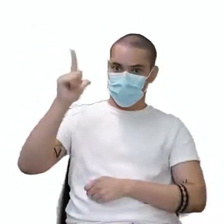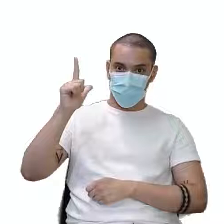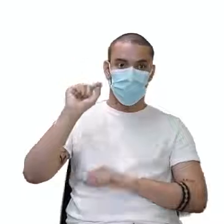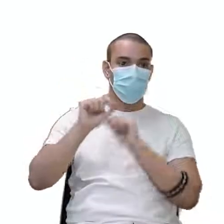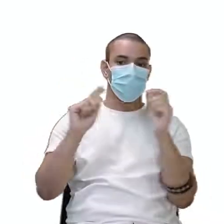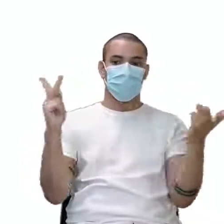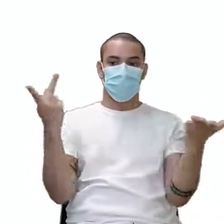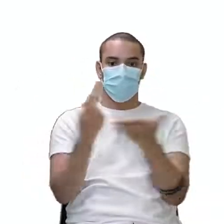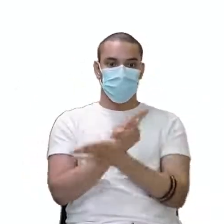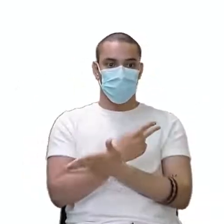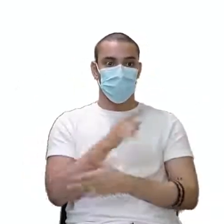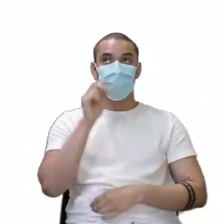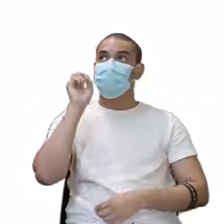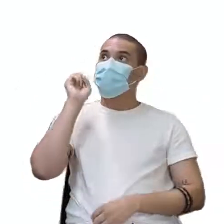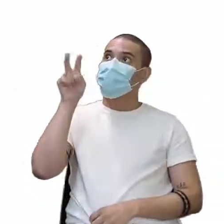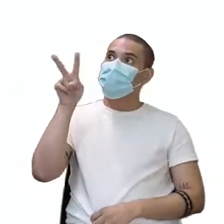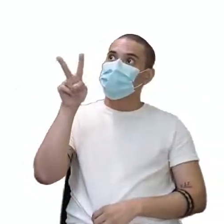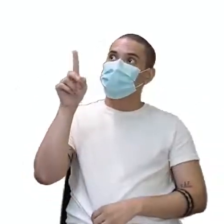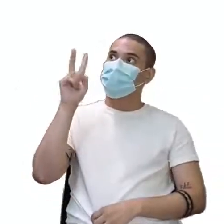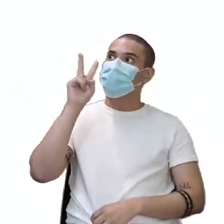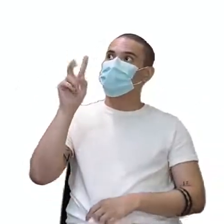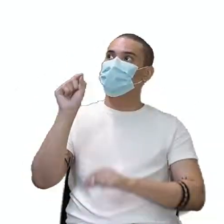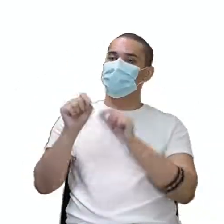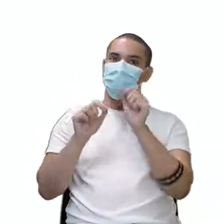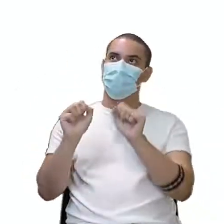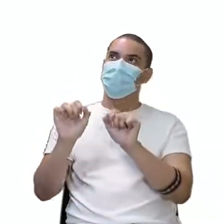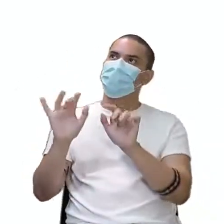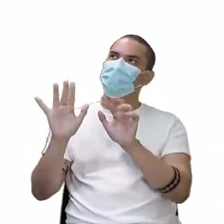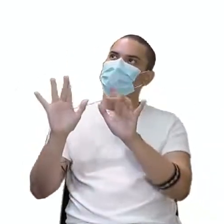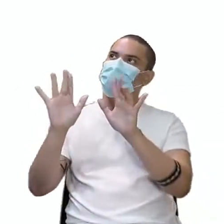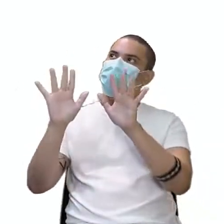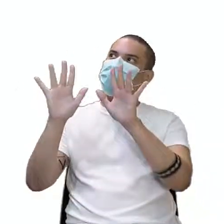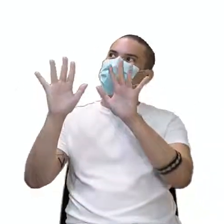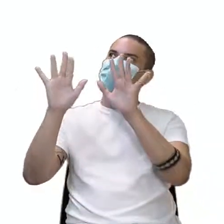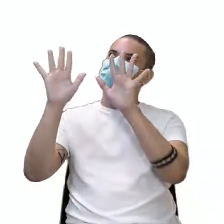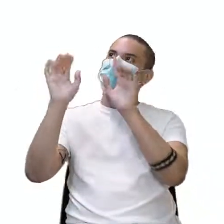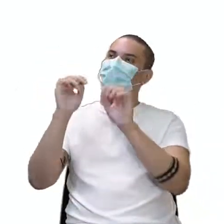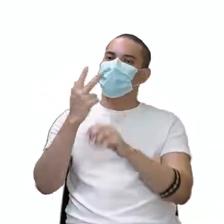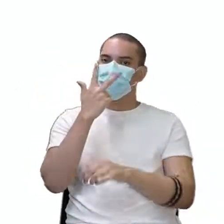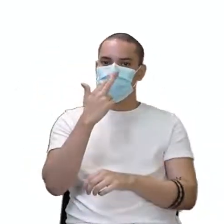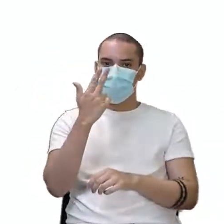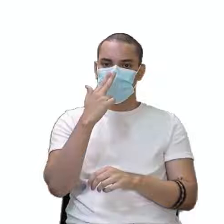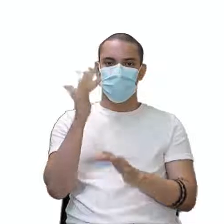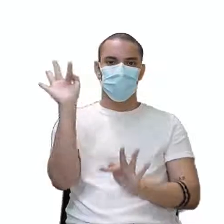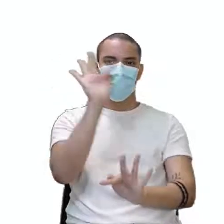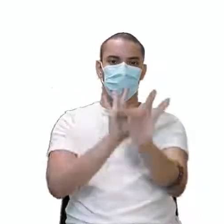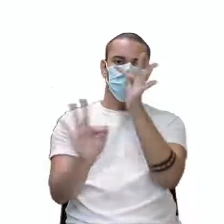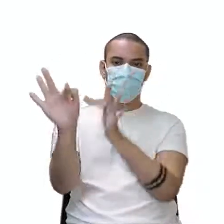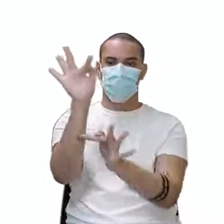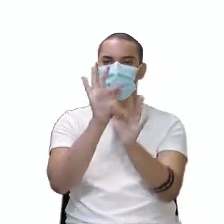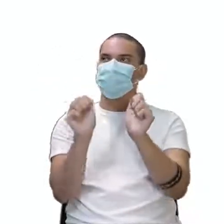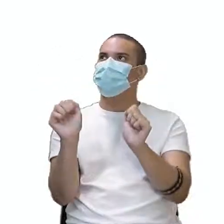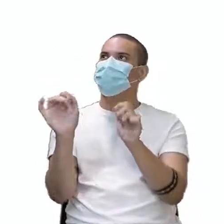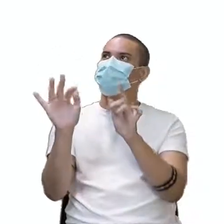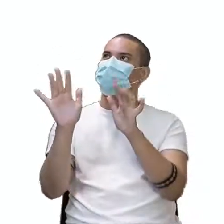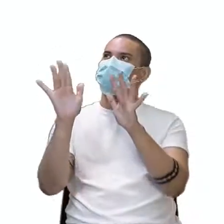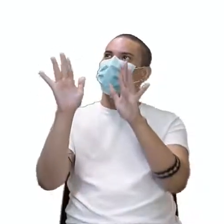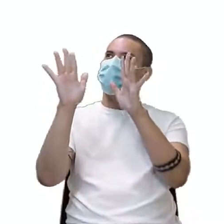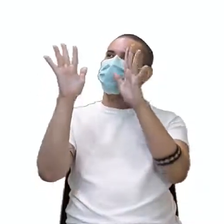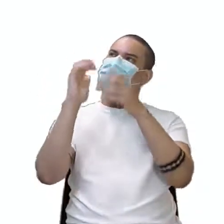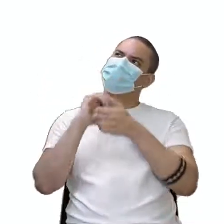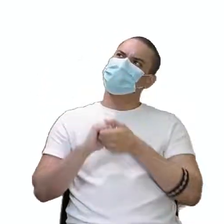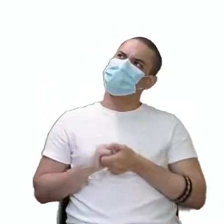vai acontecer com essa água? Quando você olha para ela, você vê aquele negocinho... Parece que ela está esfumaçando, né?